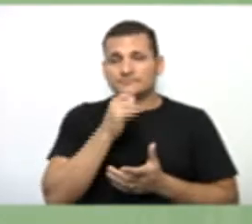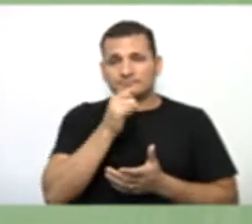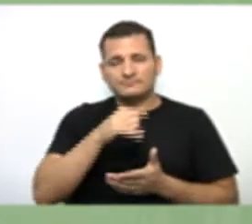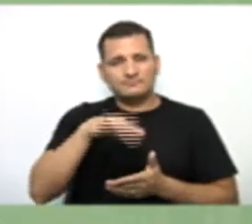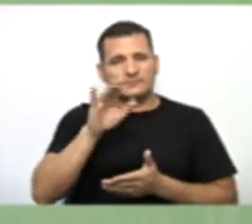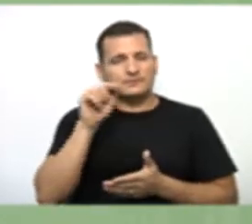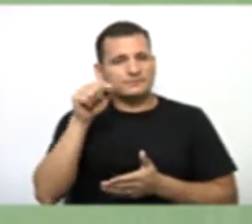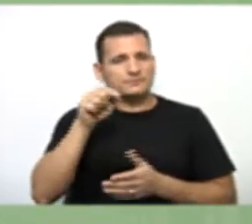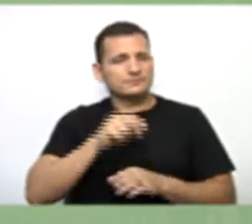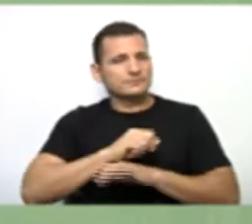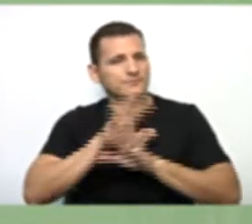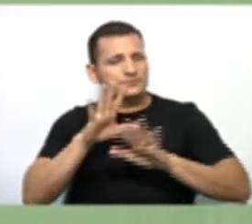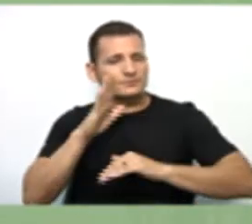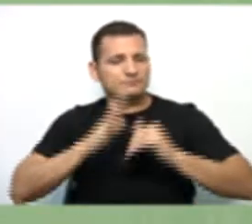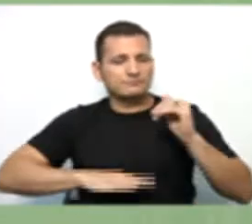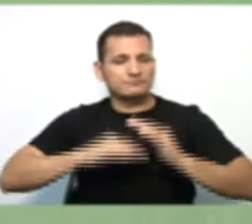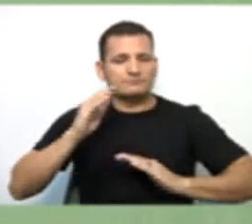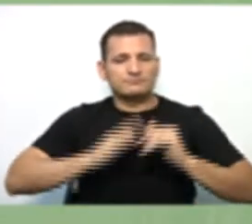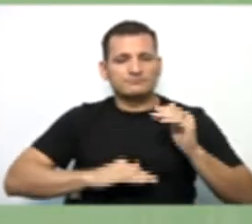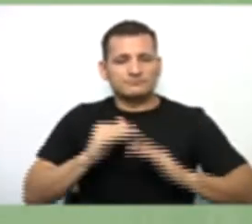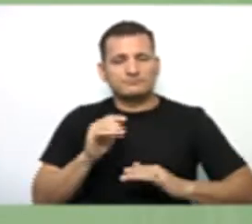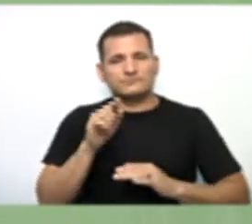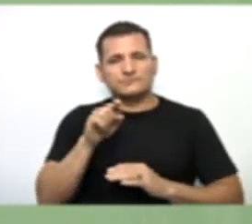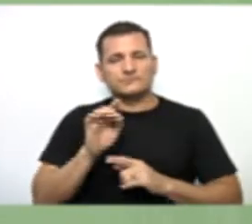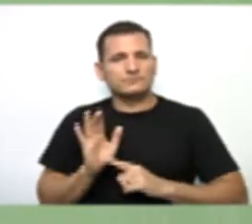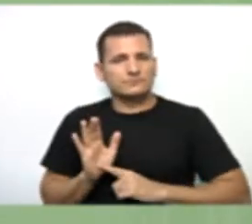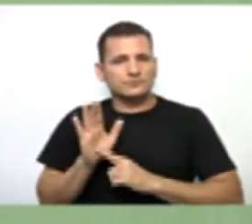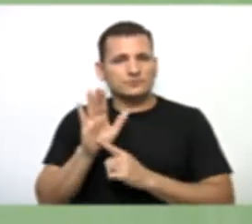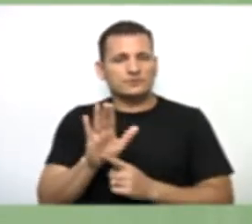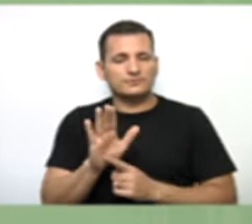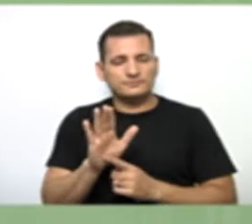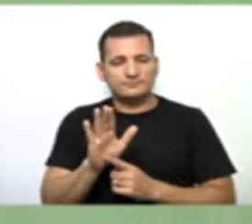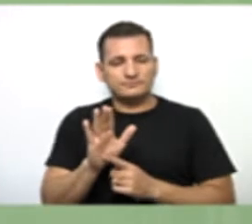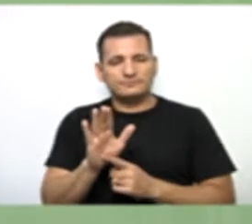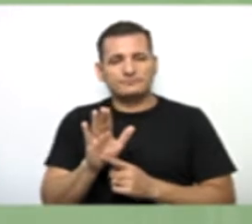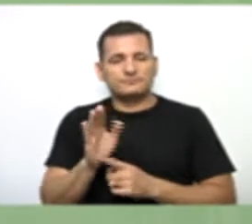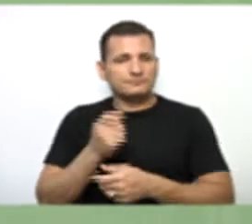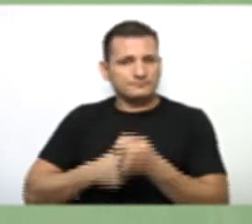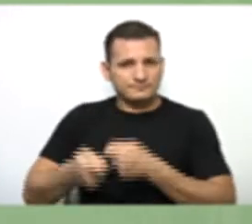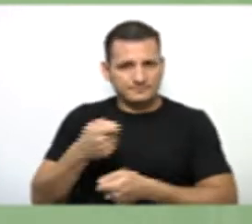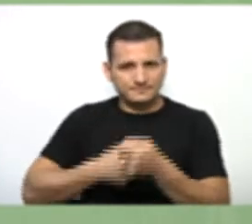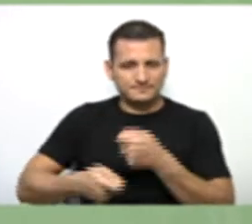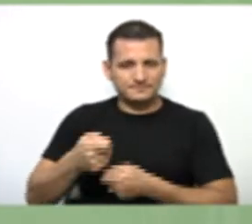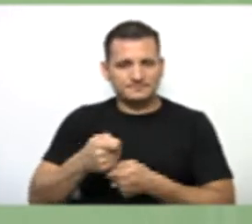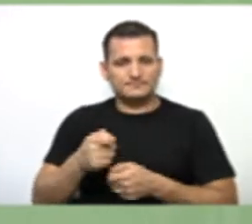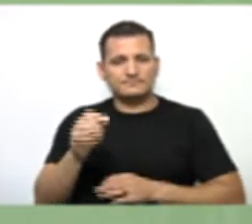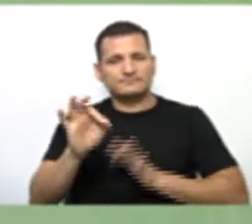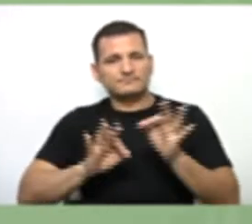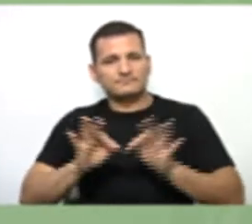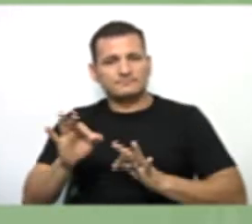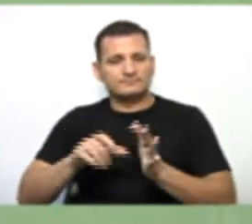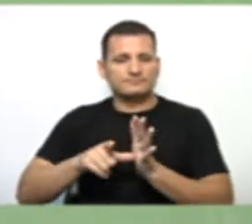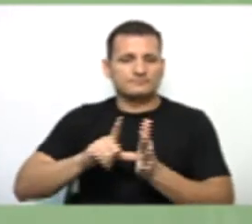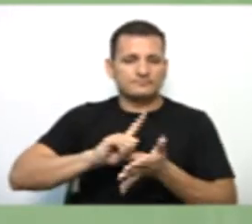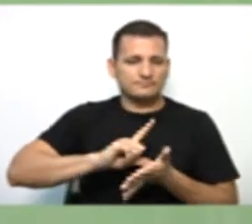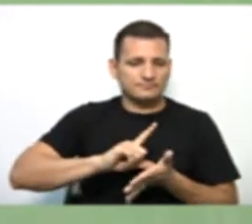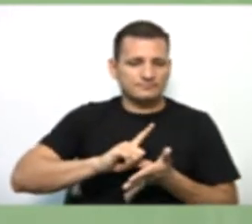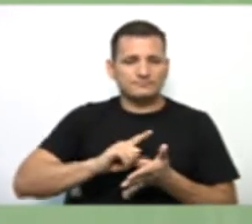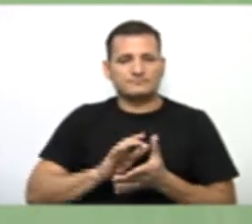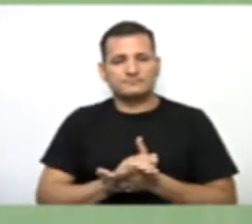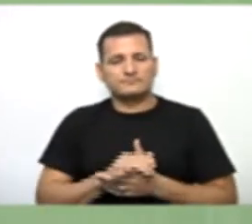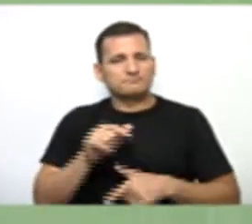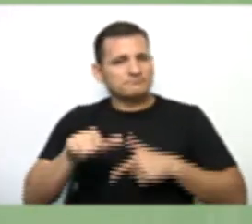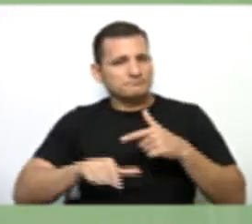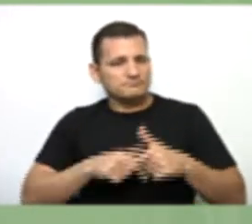mais transparente o profissional você se mostrar na negociação, planejando antes, não é?